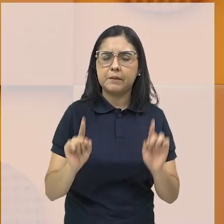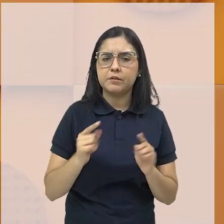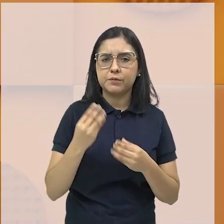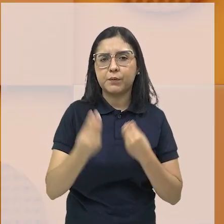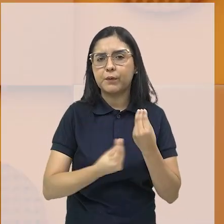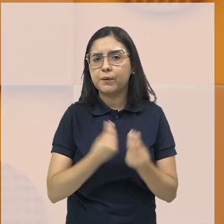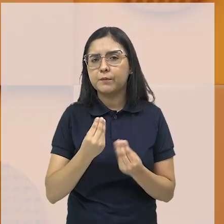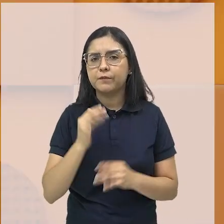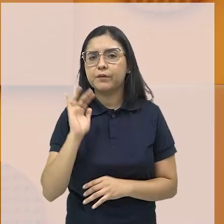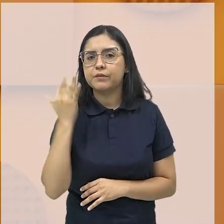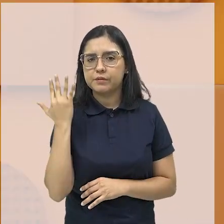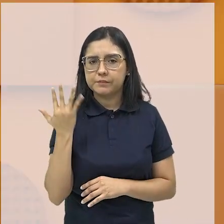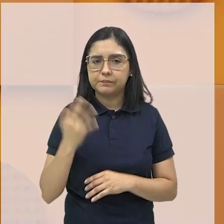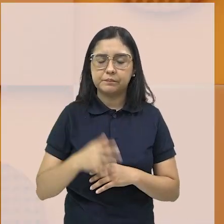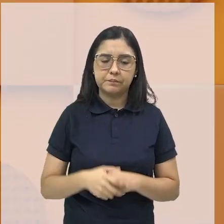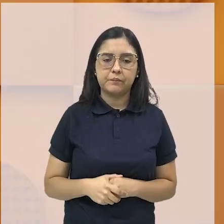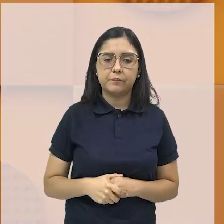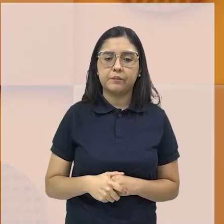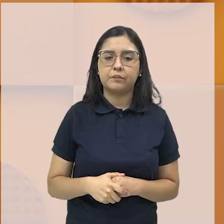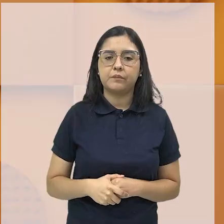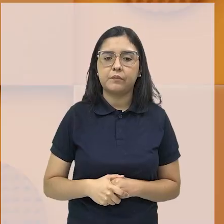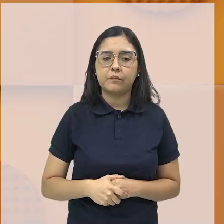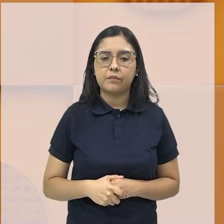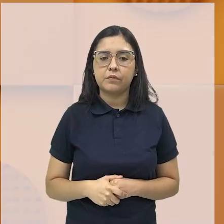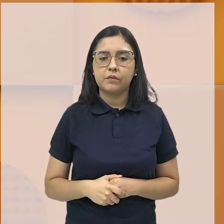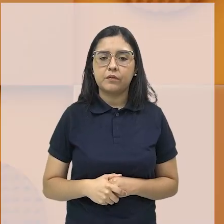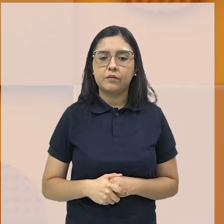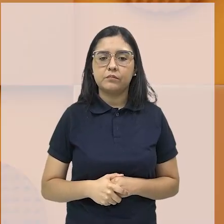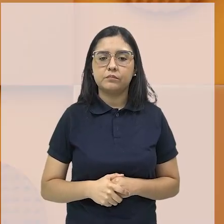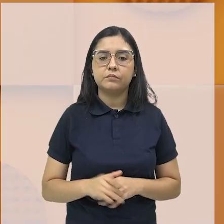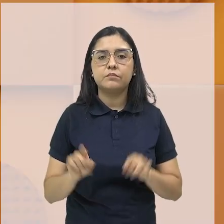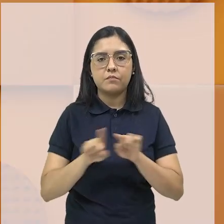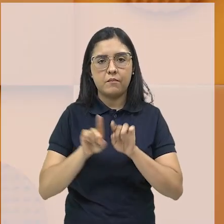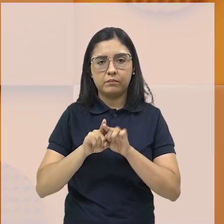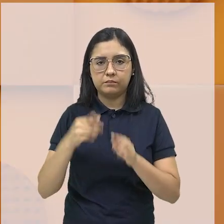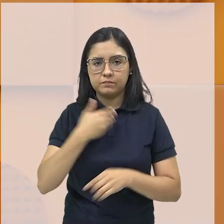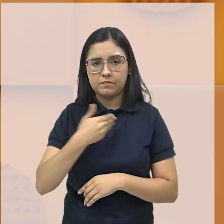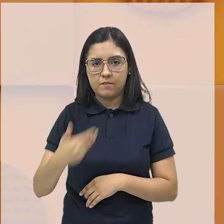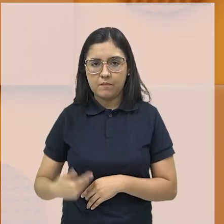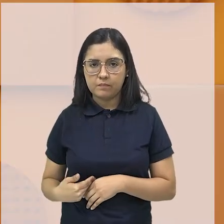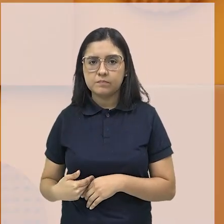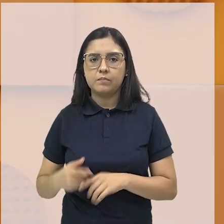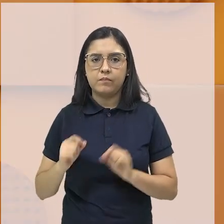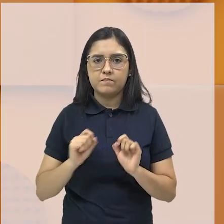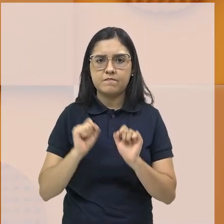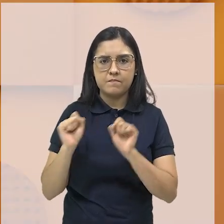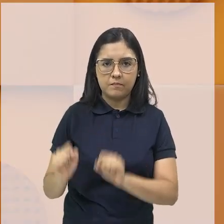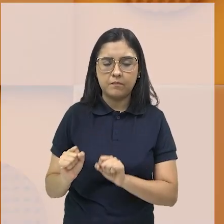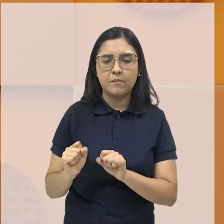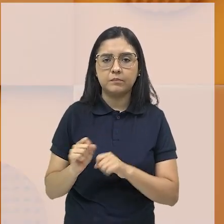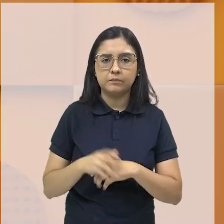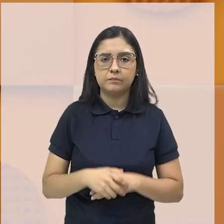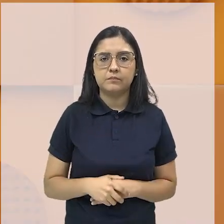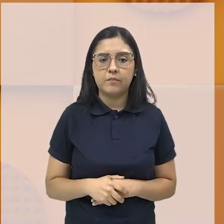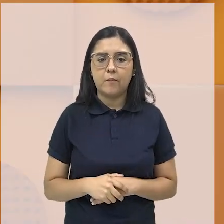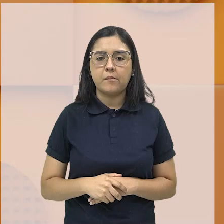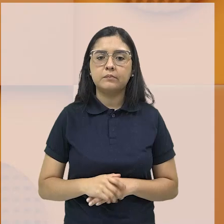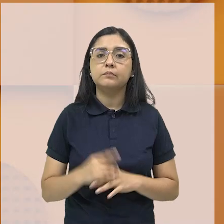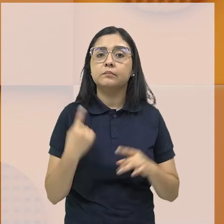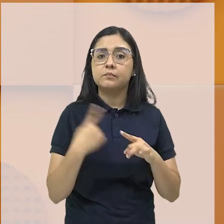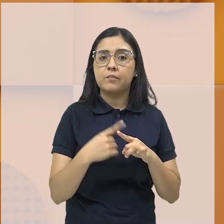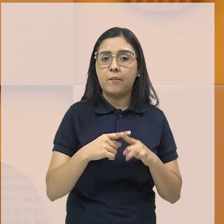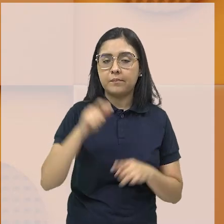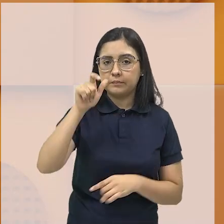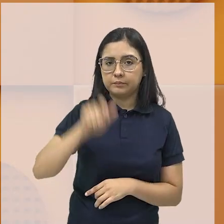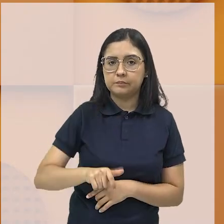que forma isso vai acontecer? Bom, vai estar associado a um Estado forte, a um governo totalitário, o que já não faria muito sentido, tá? Porque o Herbert